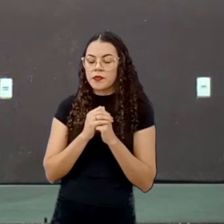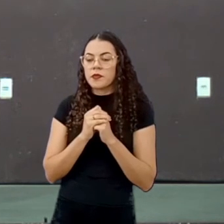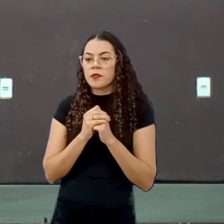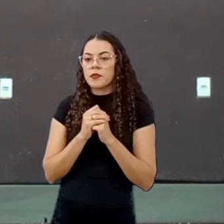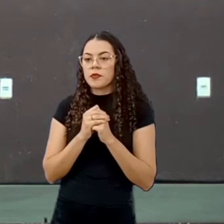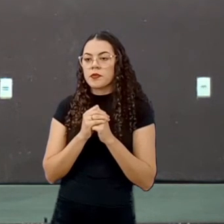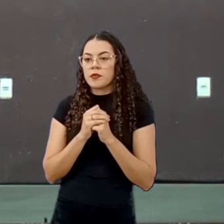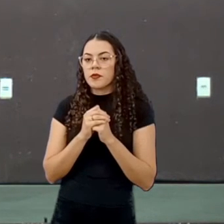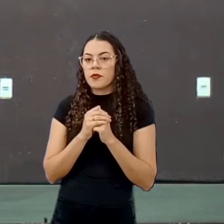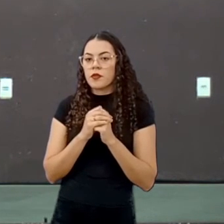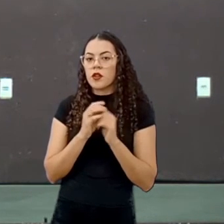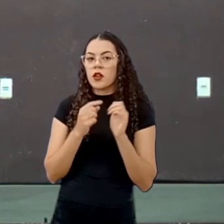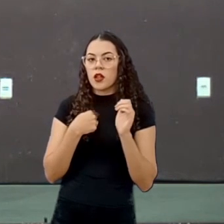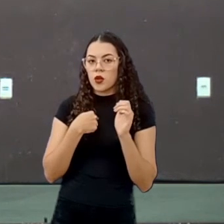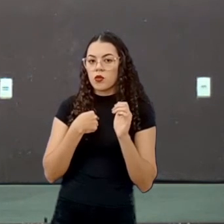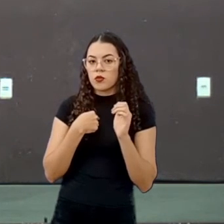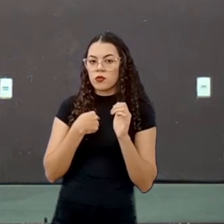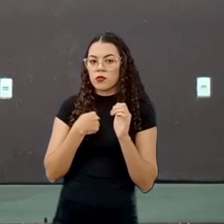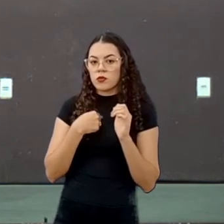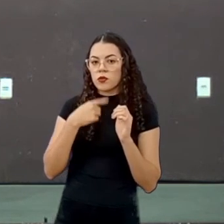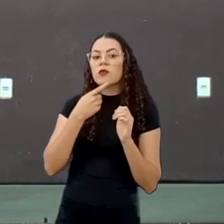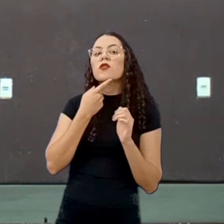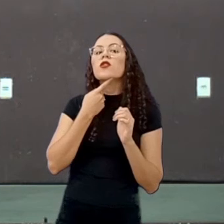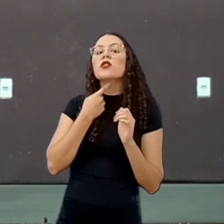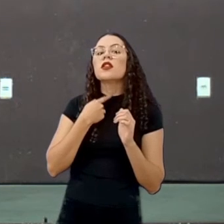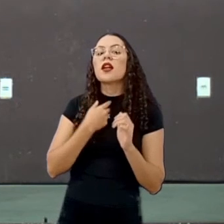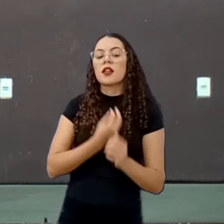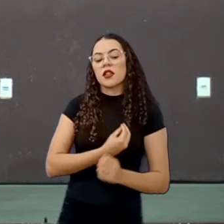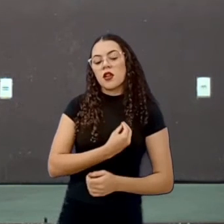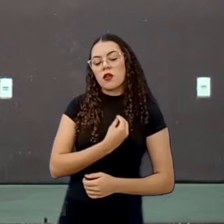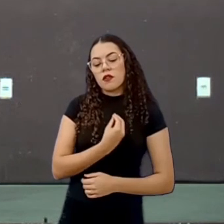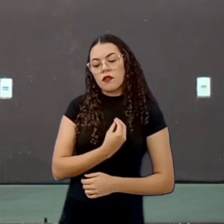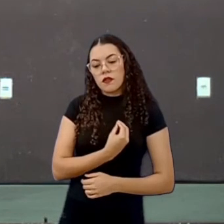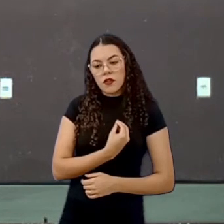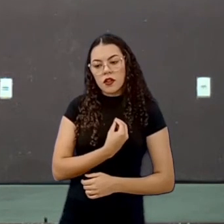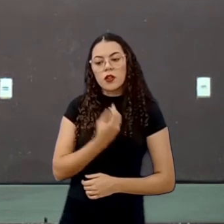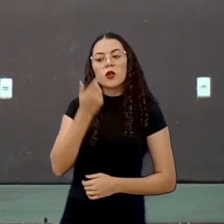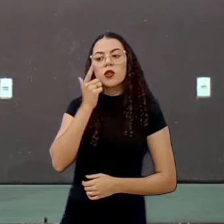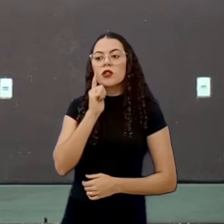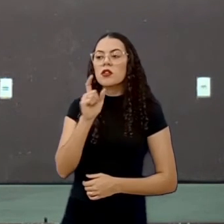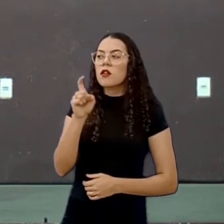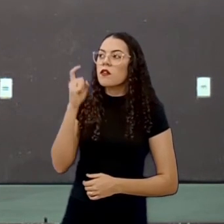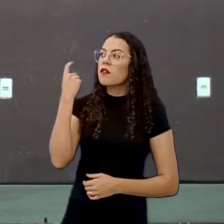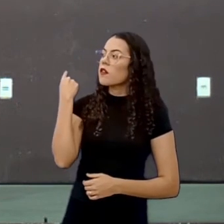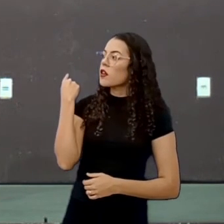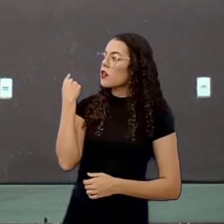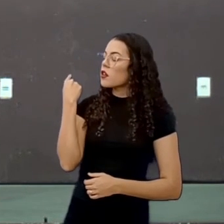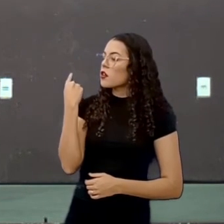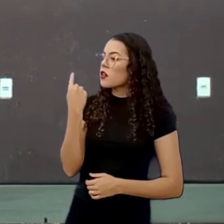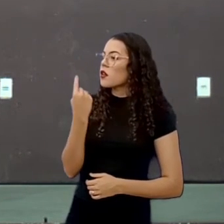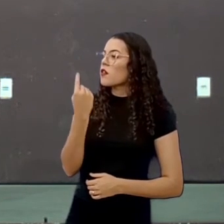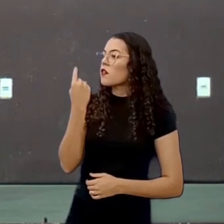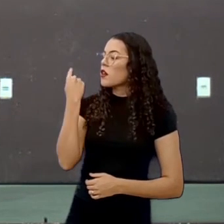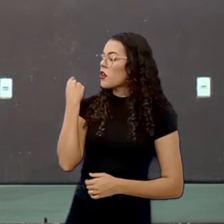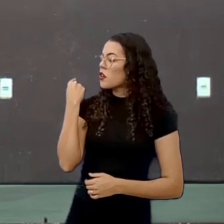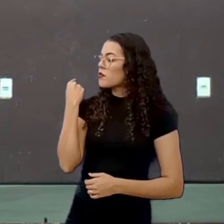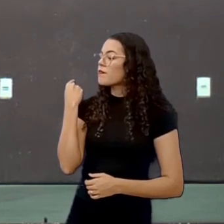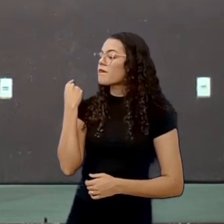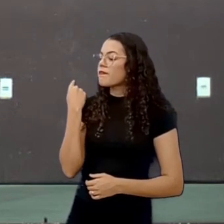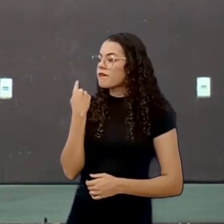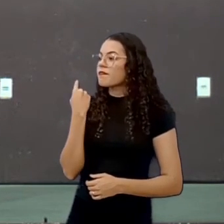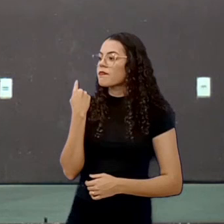um desejo que eu tenho é de ter uma vida que eu consiga olhar para trás e dizer: valeu a